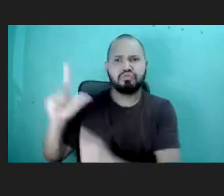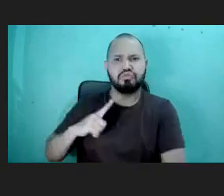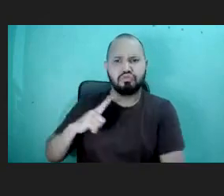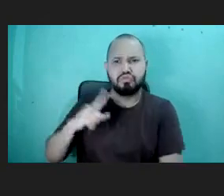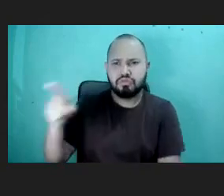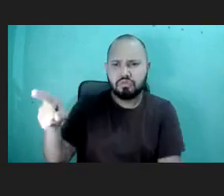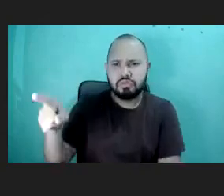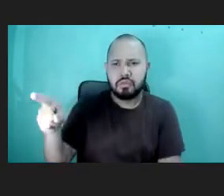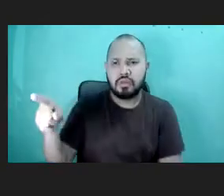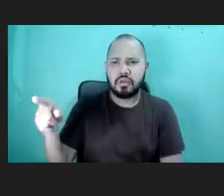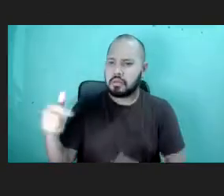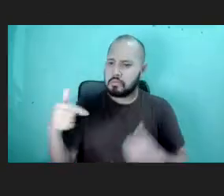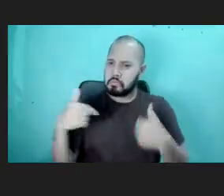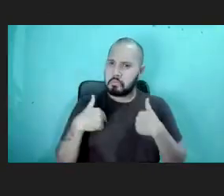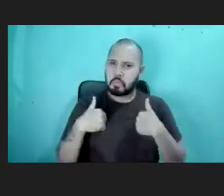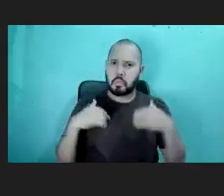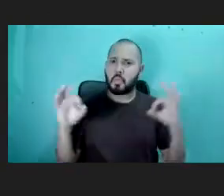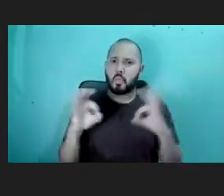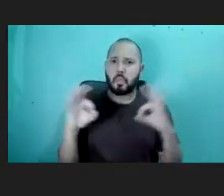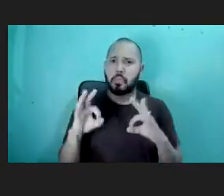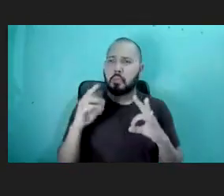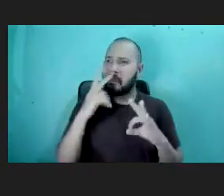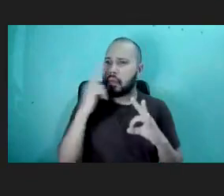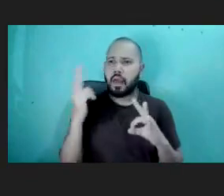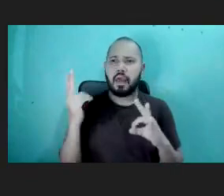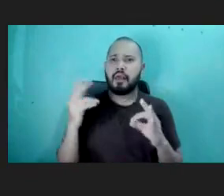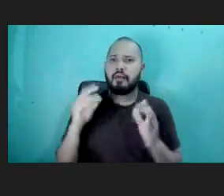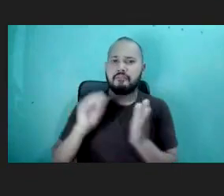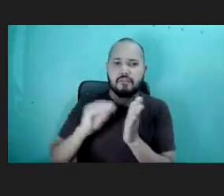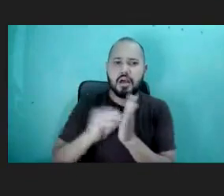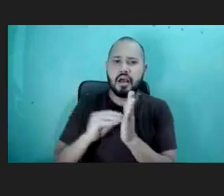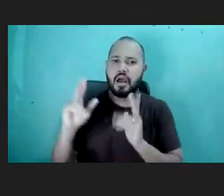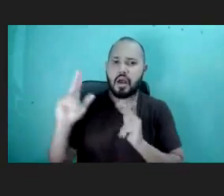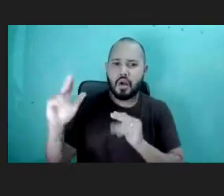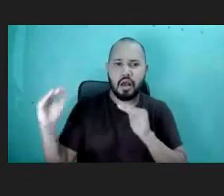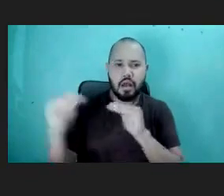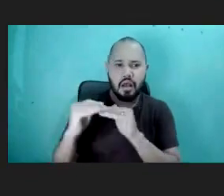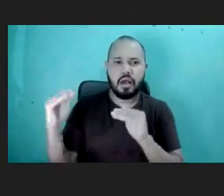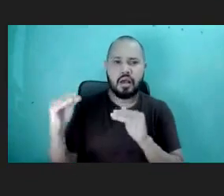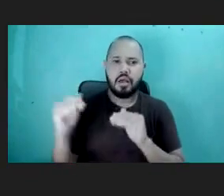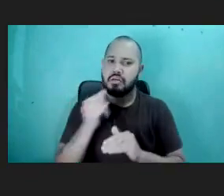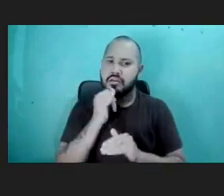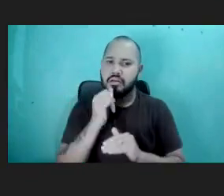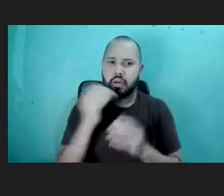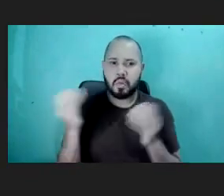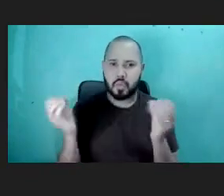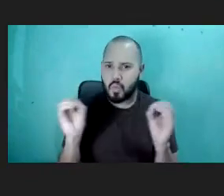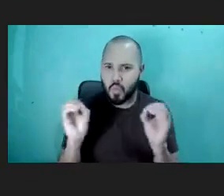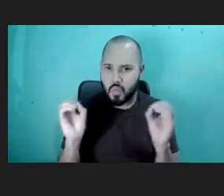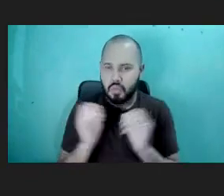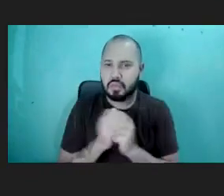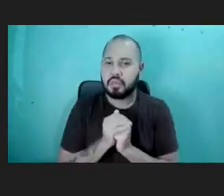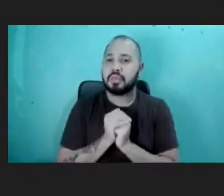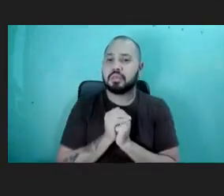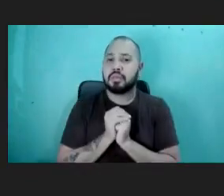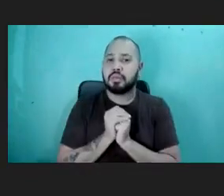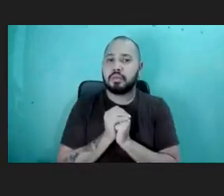com o meu desempenho. Talvez eu não esteja entregando tudo de mim que eu poderia entregar, né?